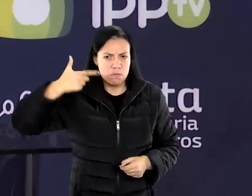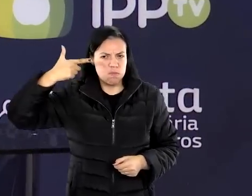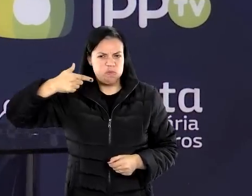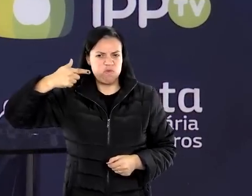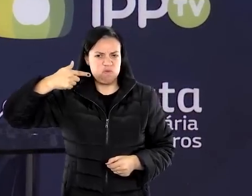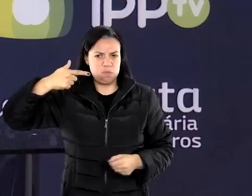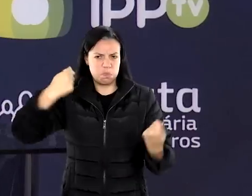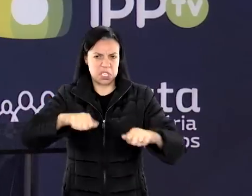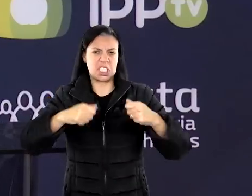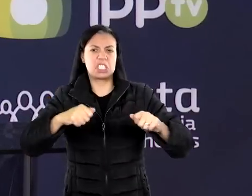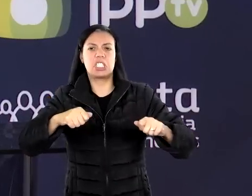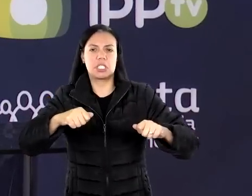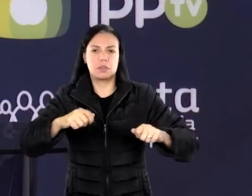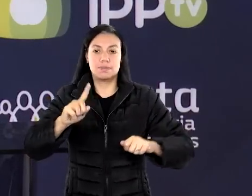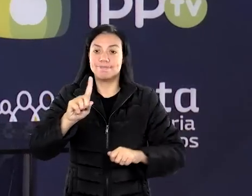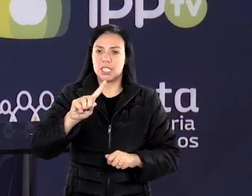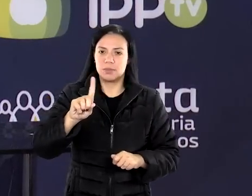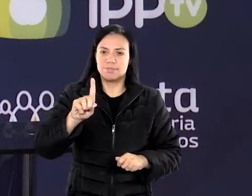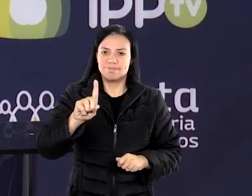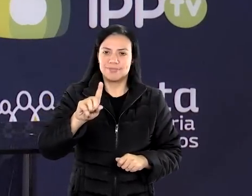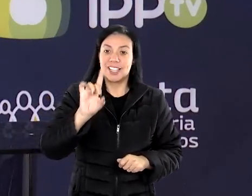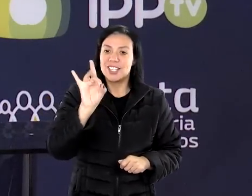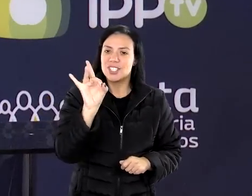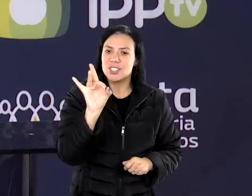obrigado. Você quer?